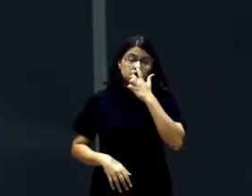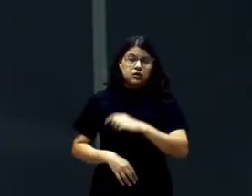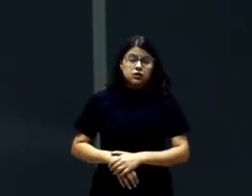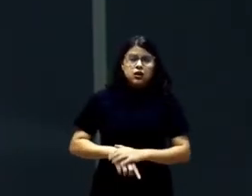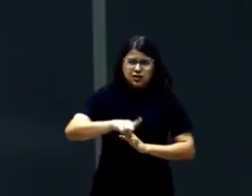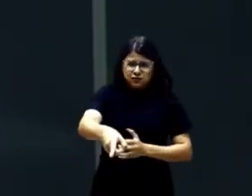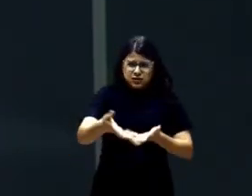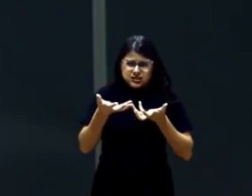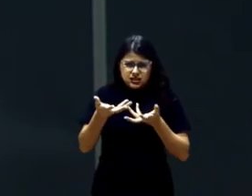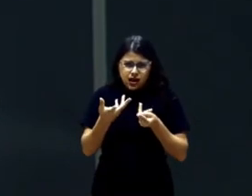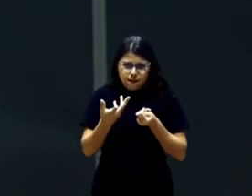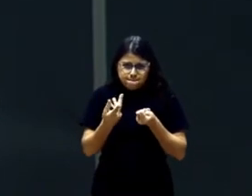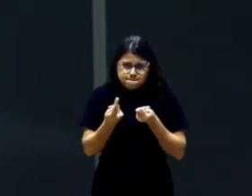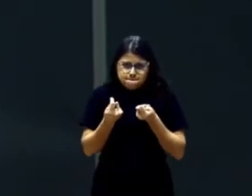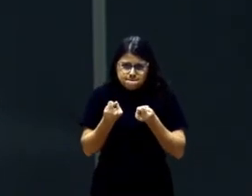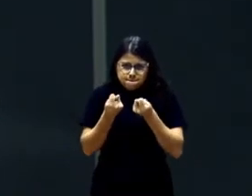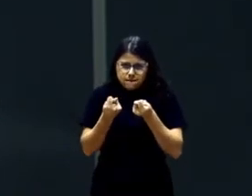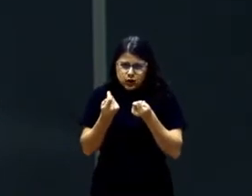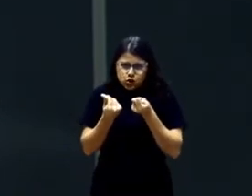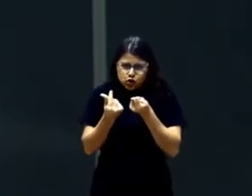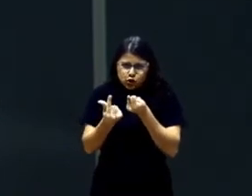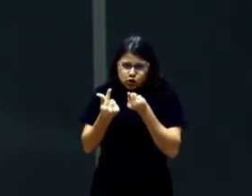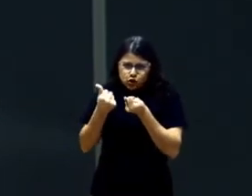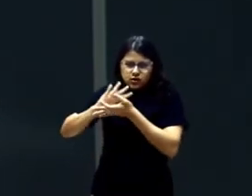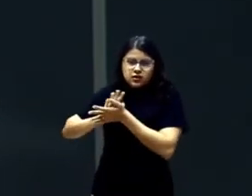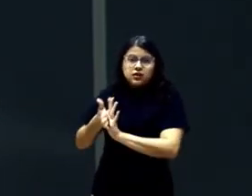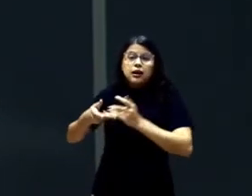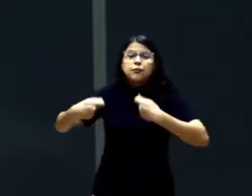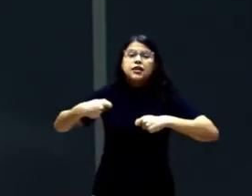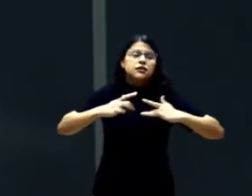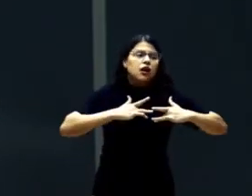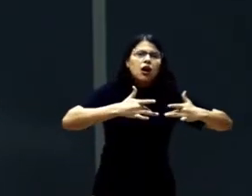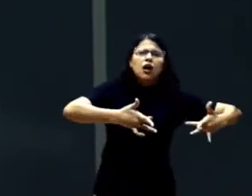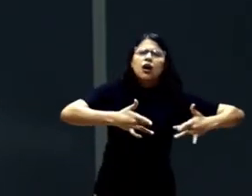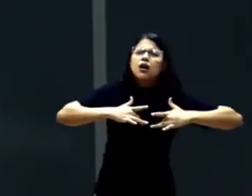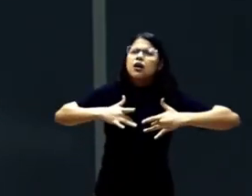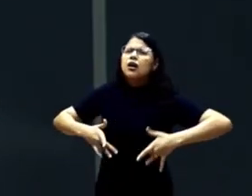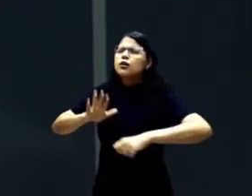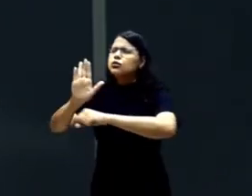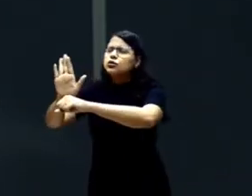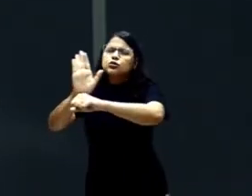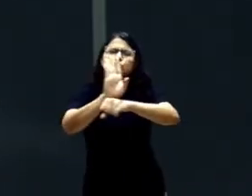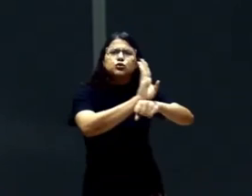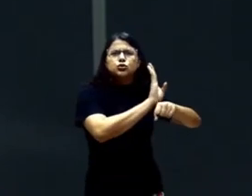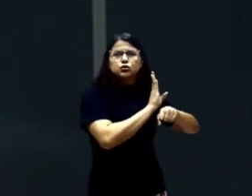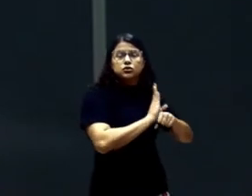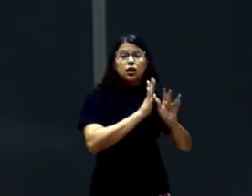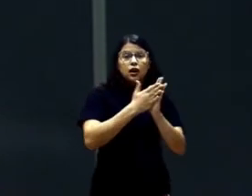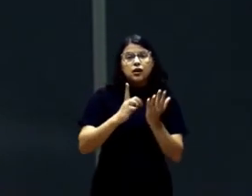Mas quem é ganancioso não consegue ser generoso. O escritor de Provérbios, no capítulo